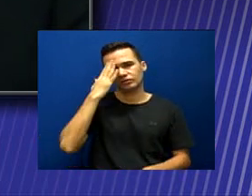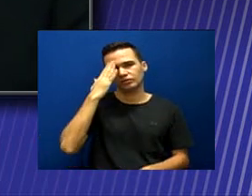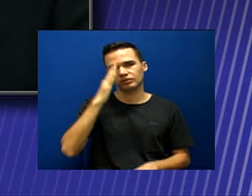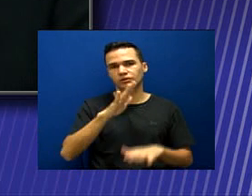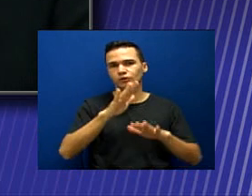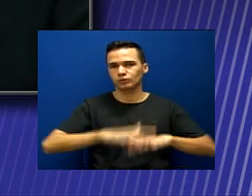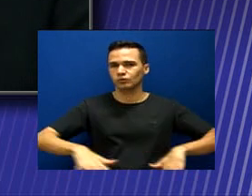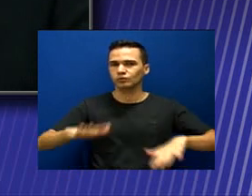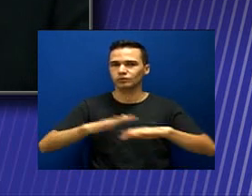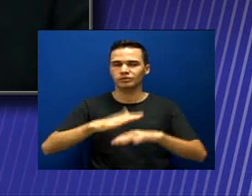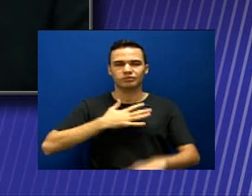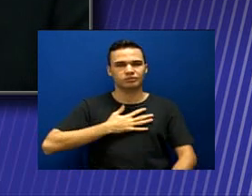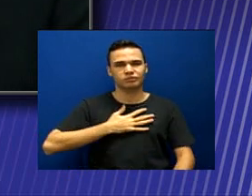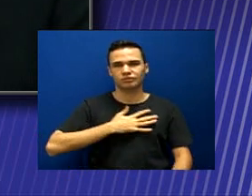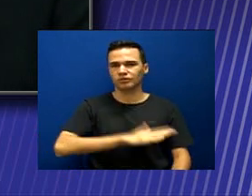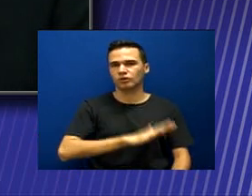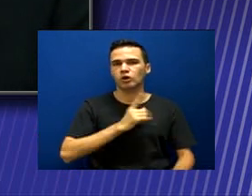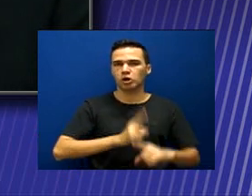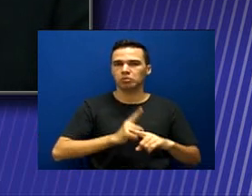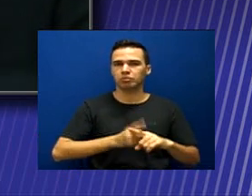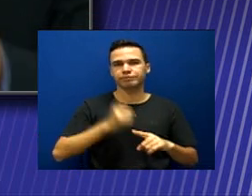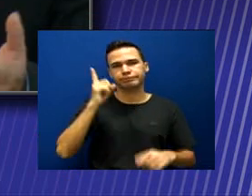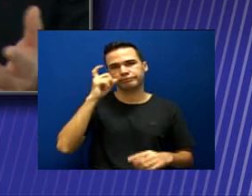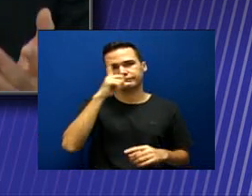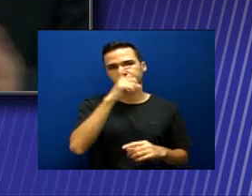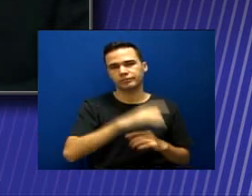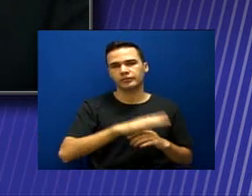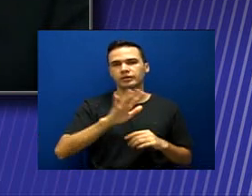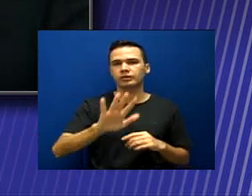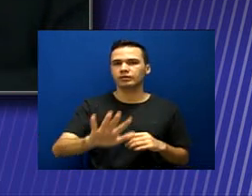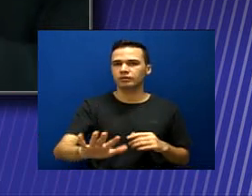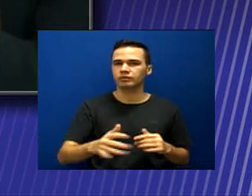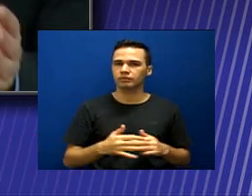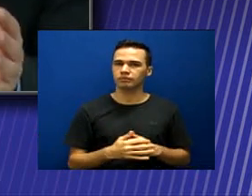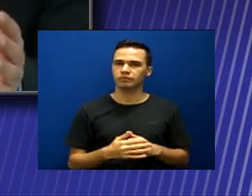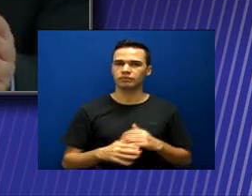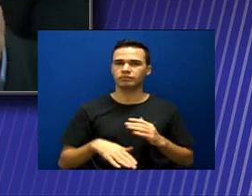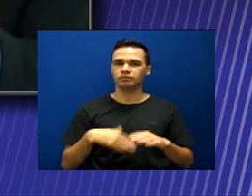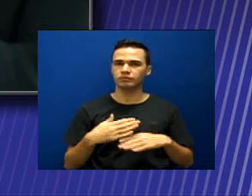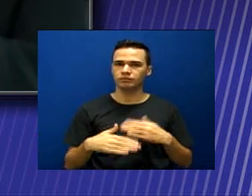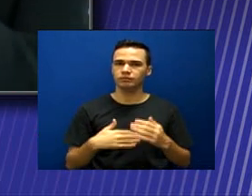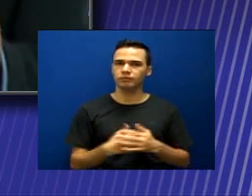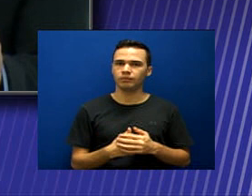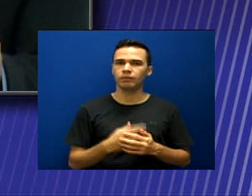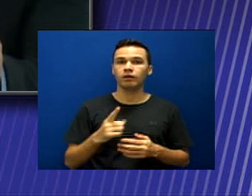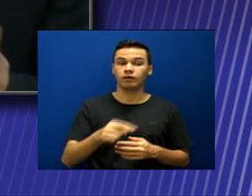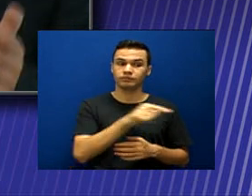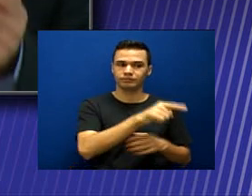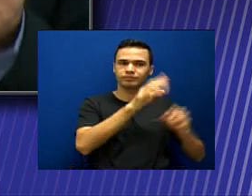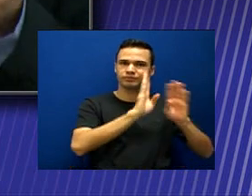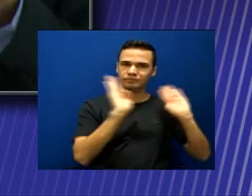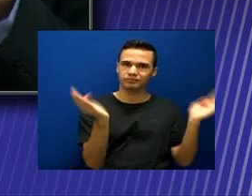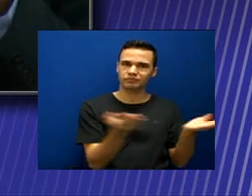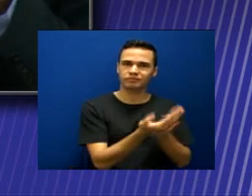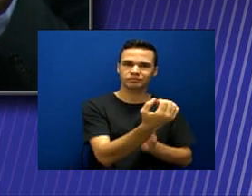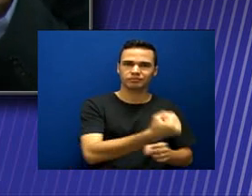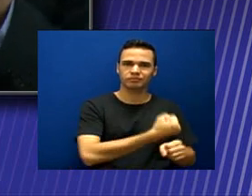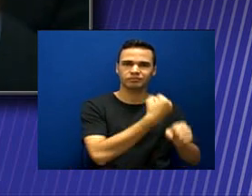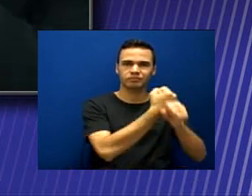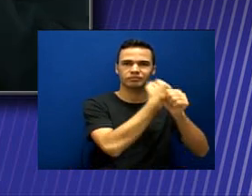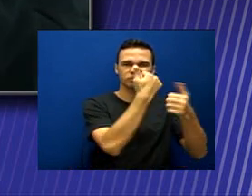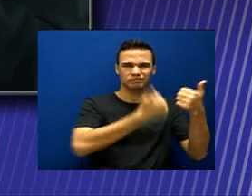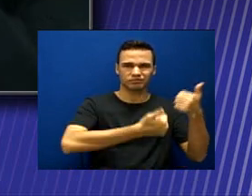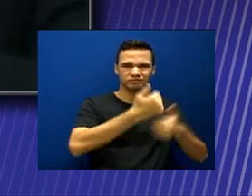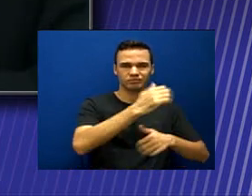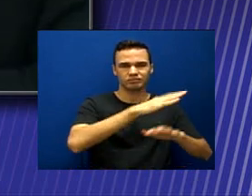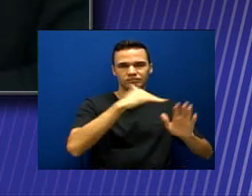todos ficaram, porque realmente era uma situação difícil. Mas vamos tocar... O importante é que aquele patrimônio está lá. A Maria Lúcia,